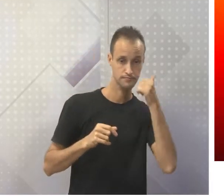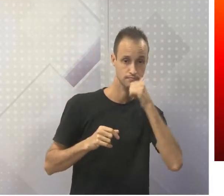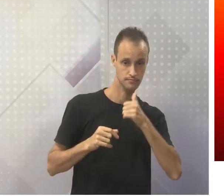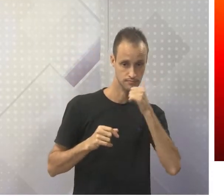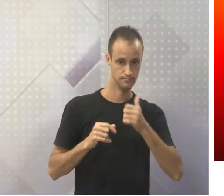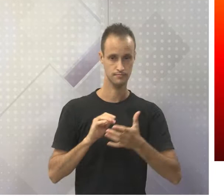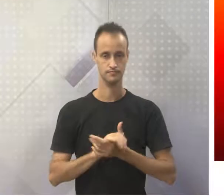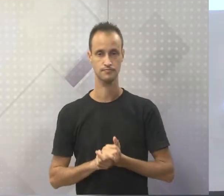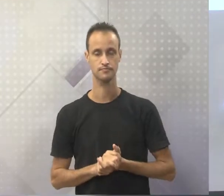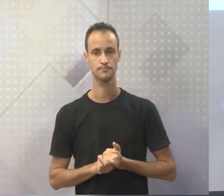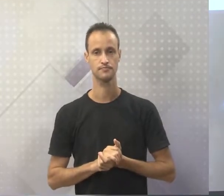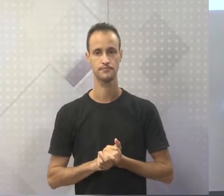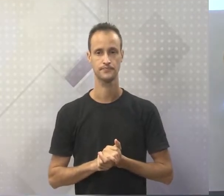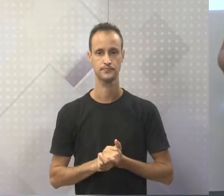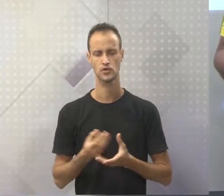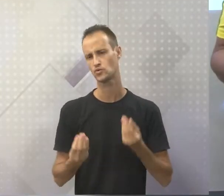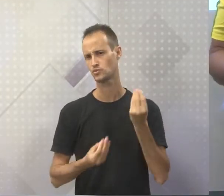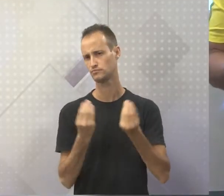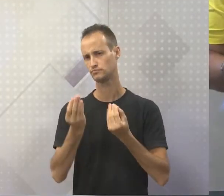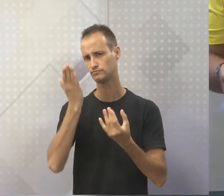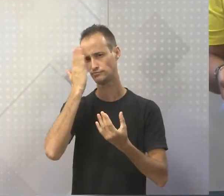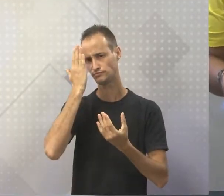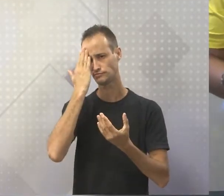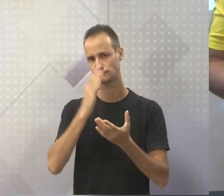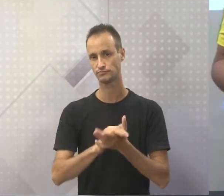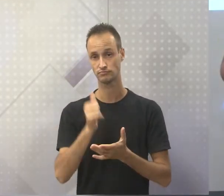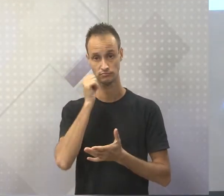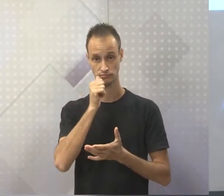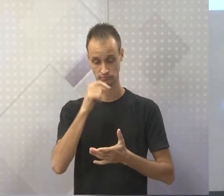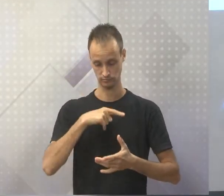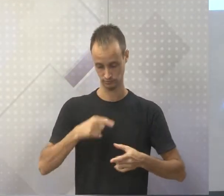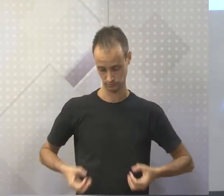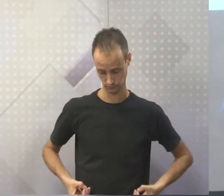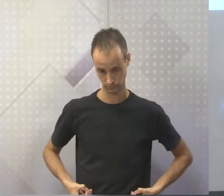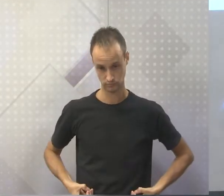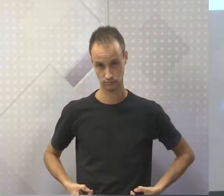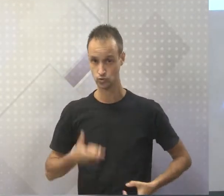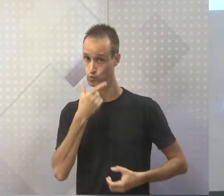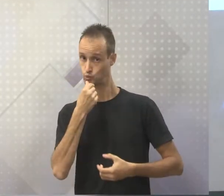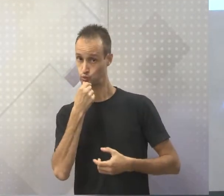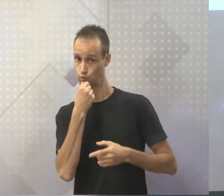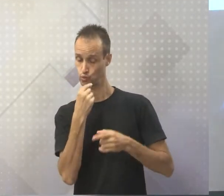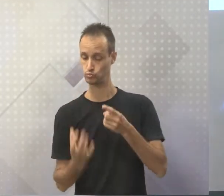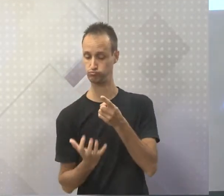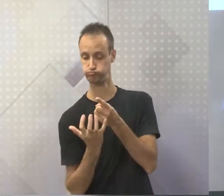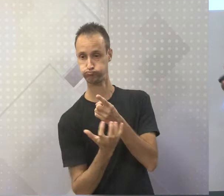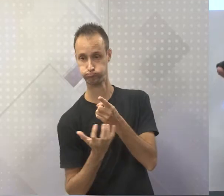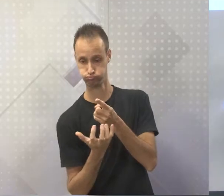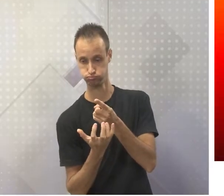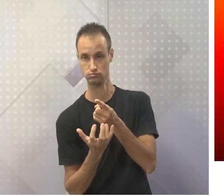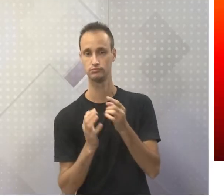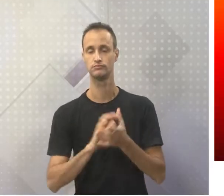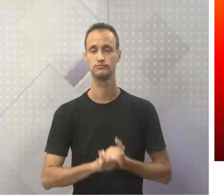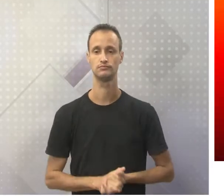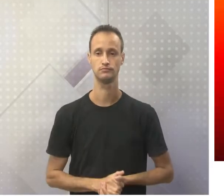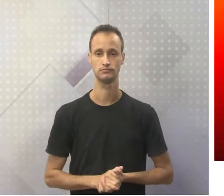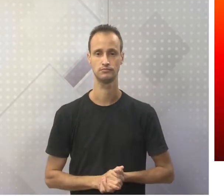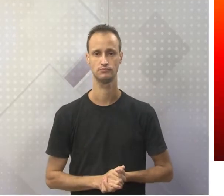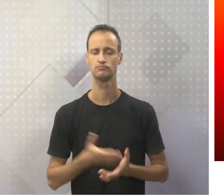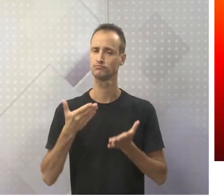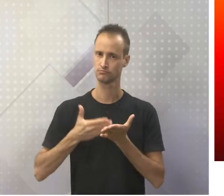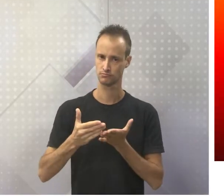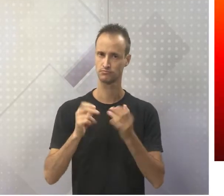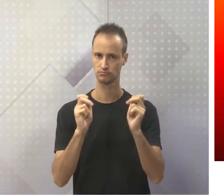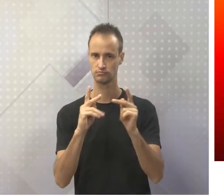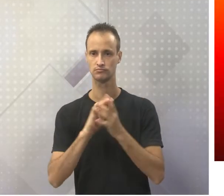uma menina. Como é que eu sei, professor? Menina tem ovário, menino tem testículo. Ok, professor.